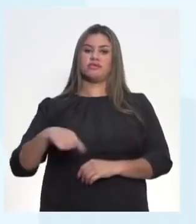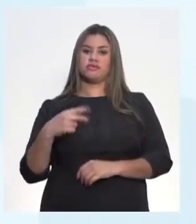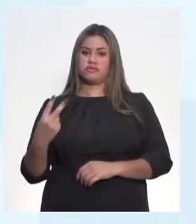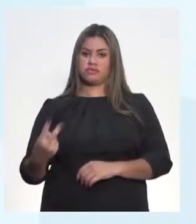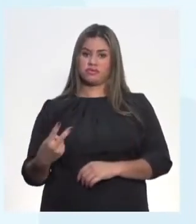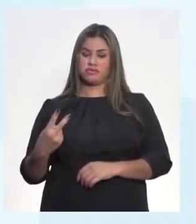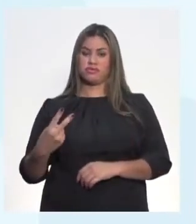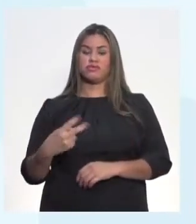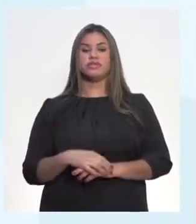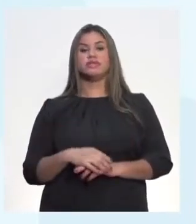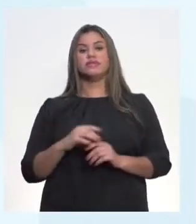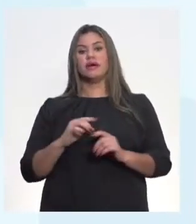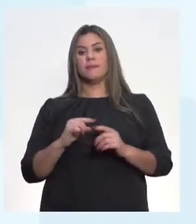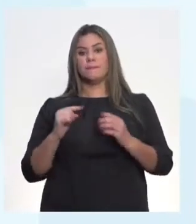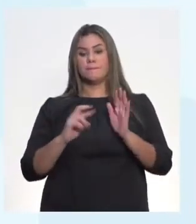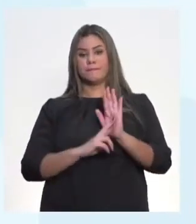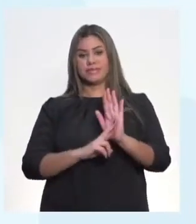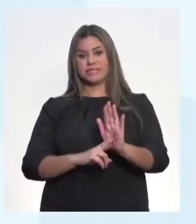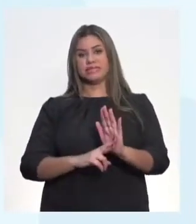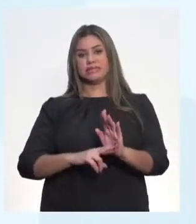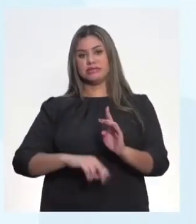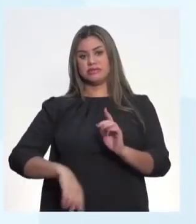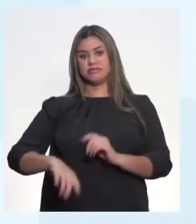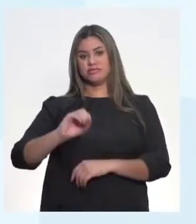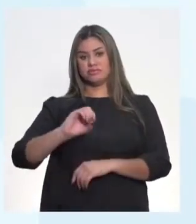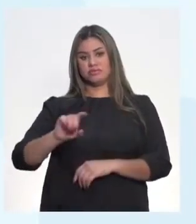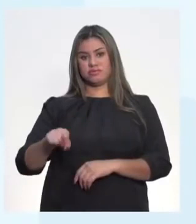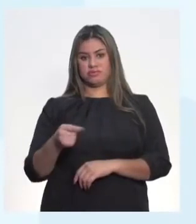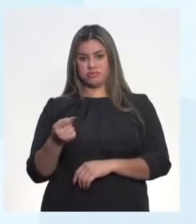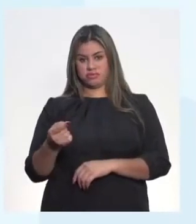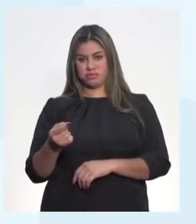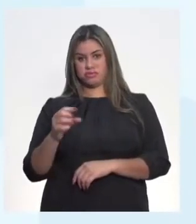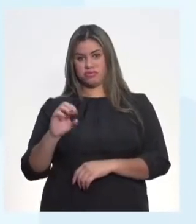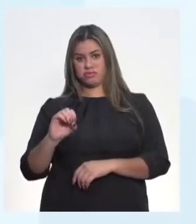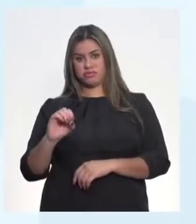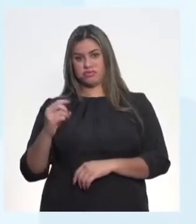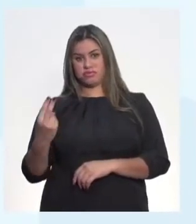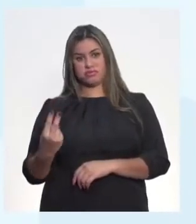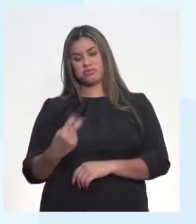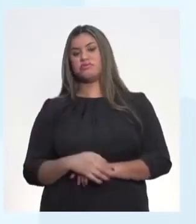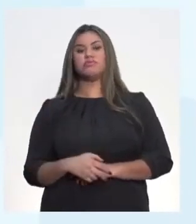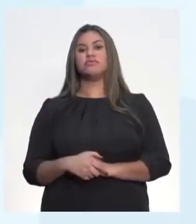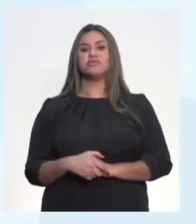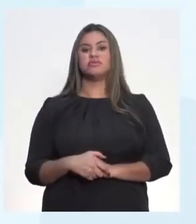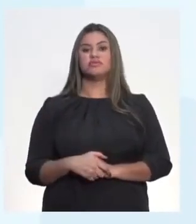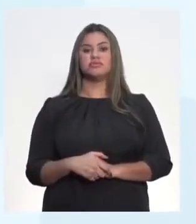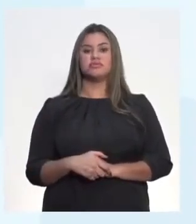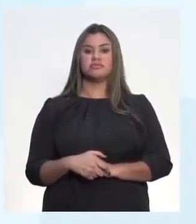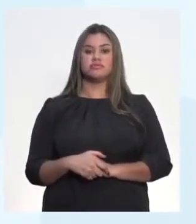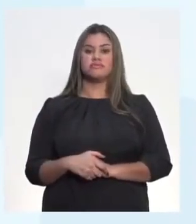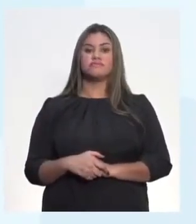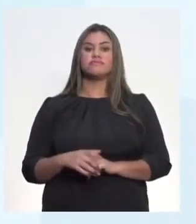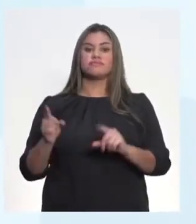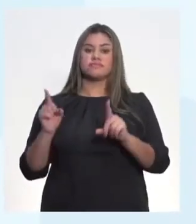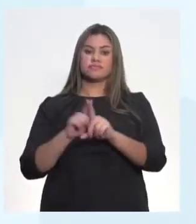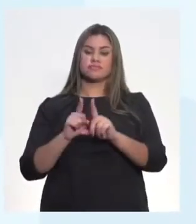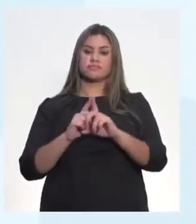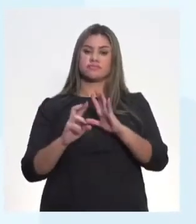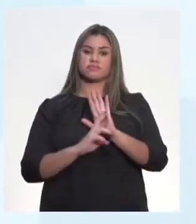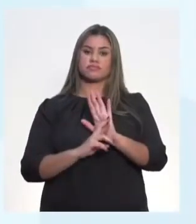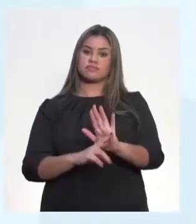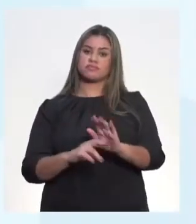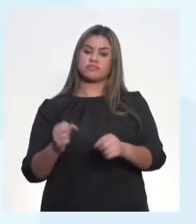mas, como conversamos ontem, muita gente colocou no chat, né, Jonas, a ideia da representação fracionária.